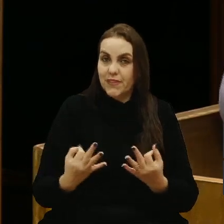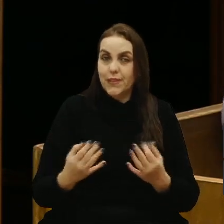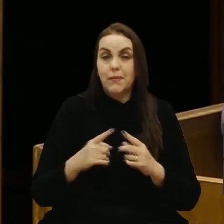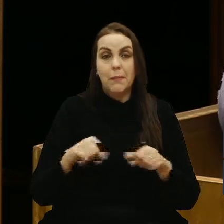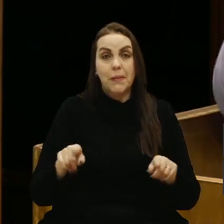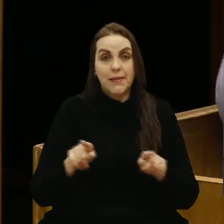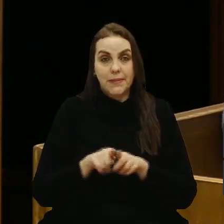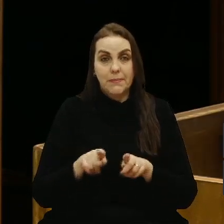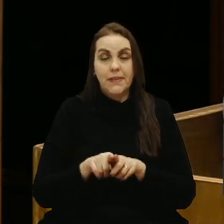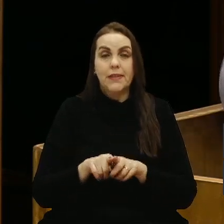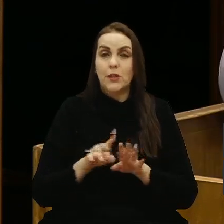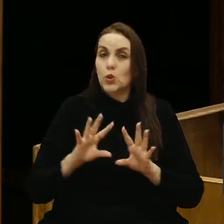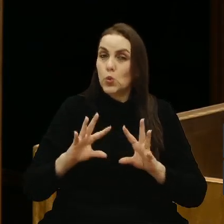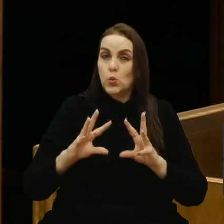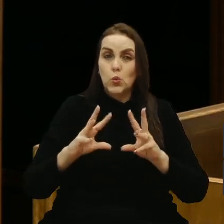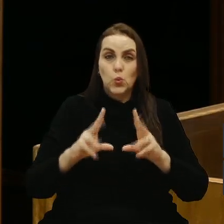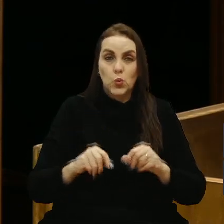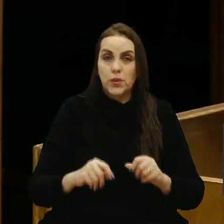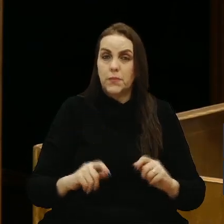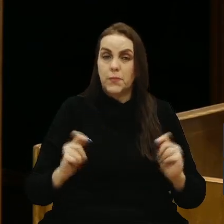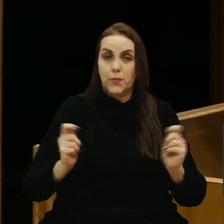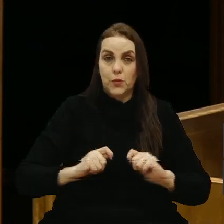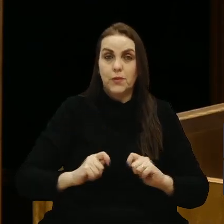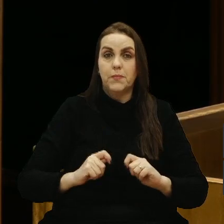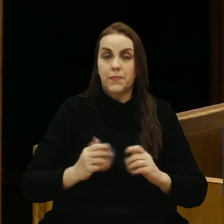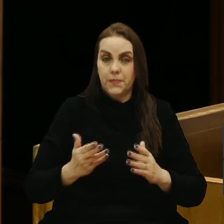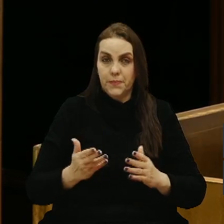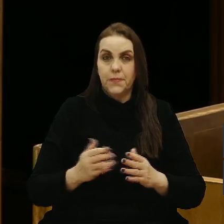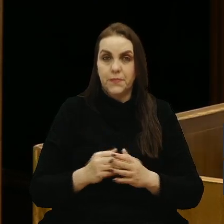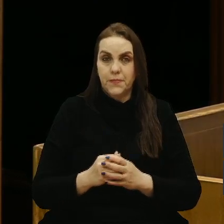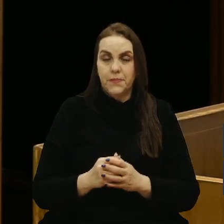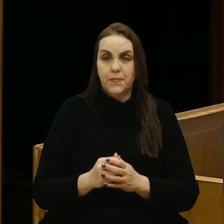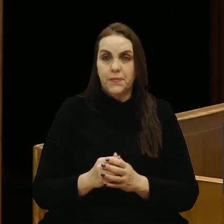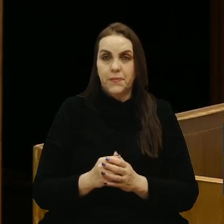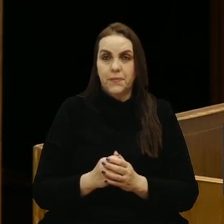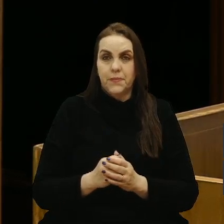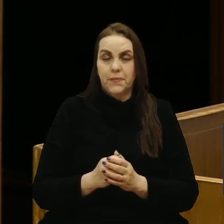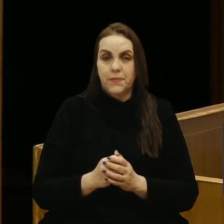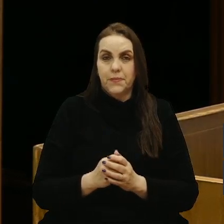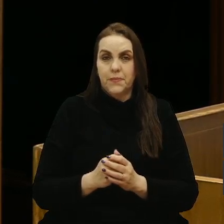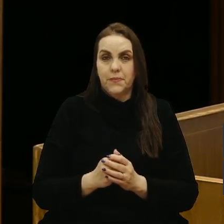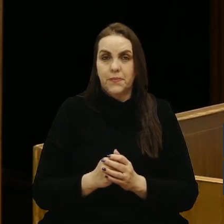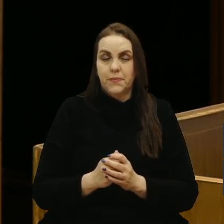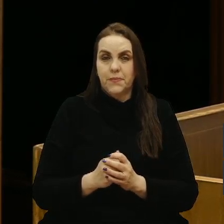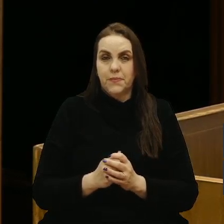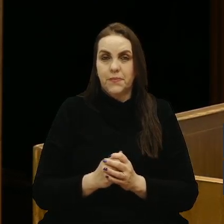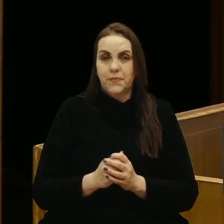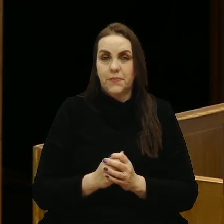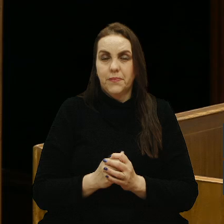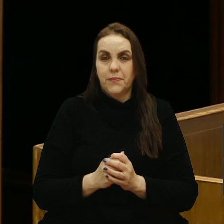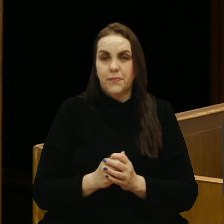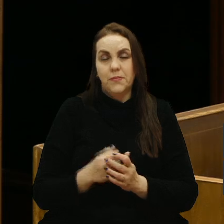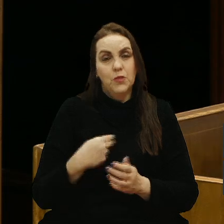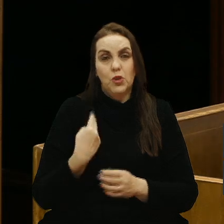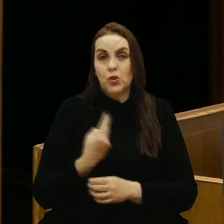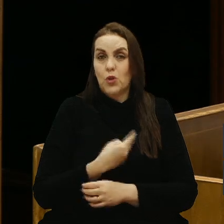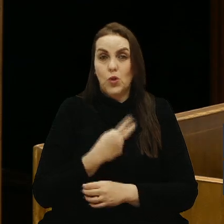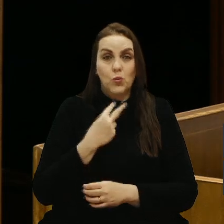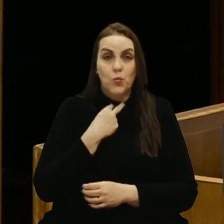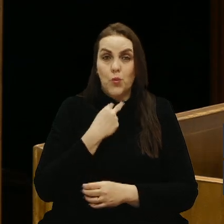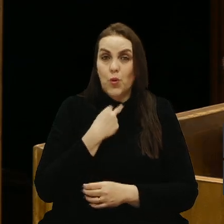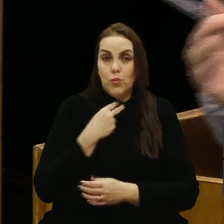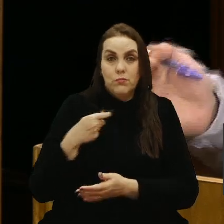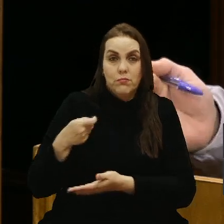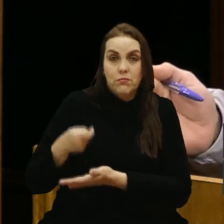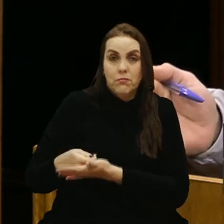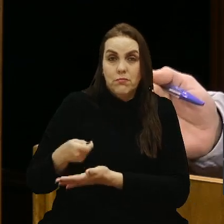e dando todas as condições que são possíveis. Nós não podemos exigir que